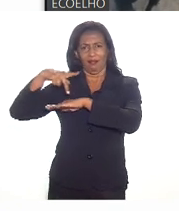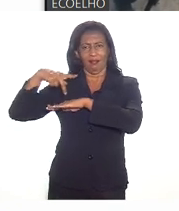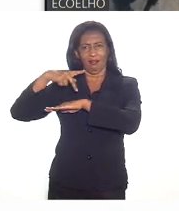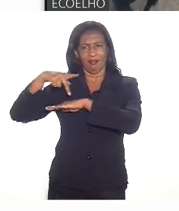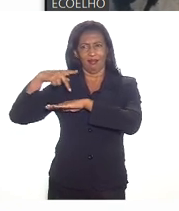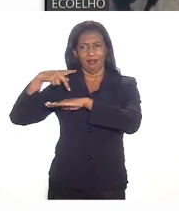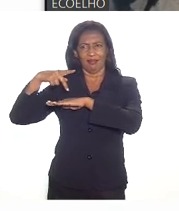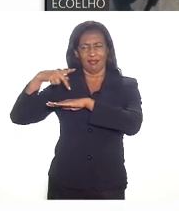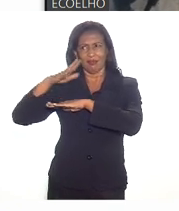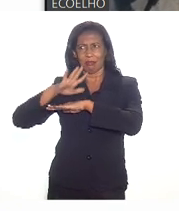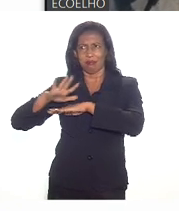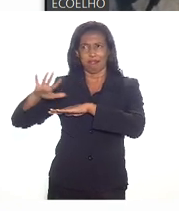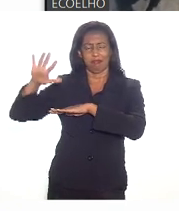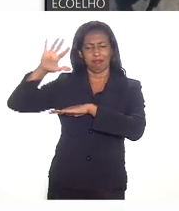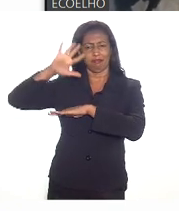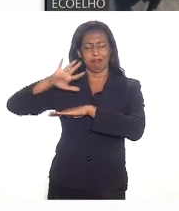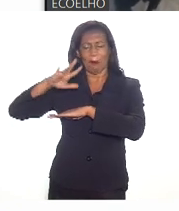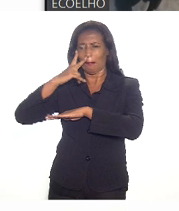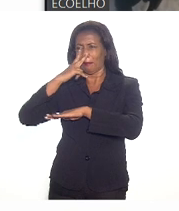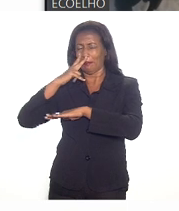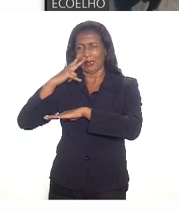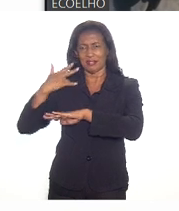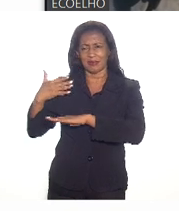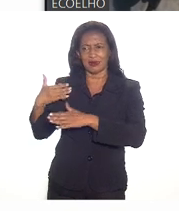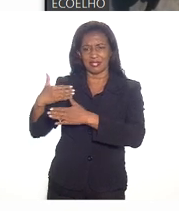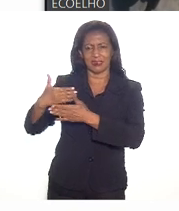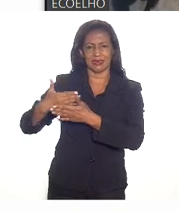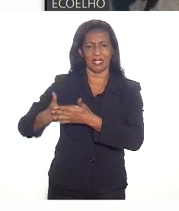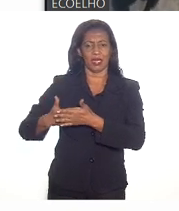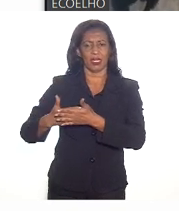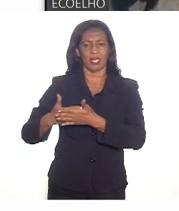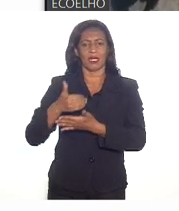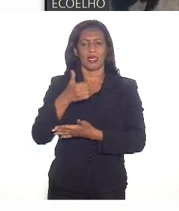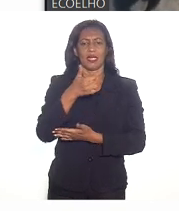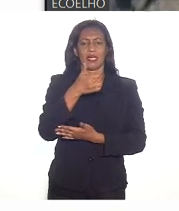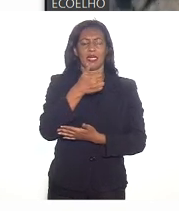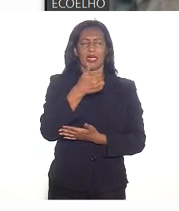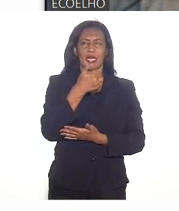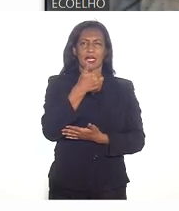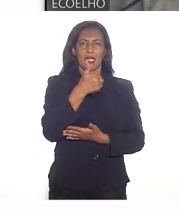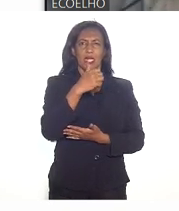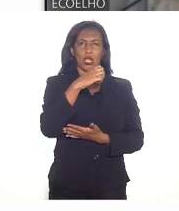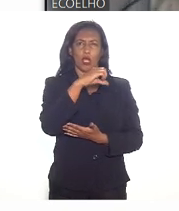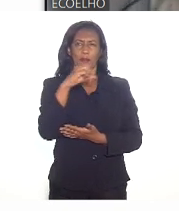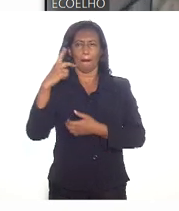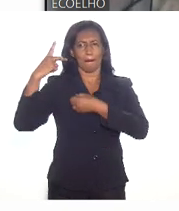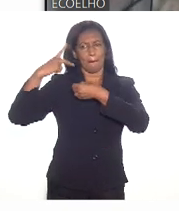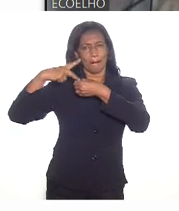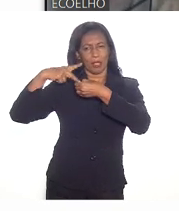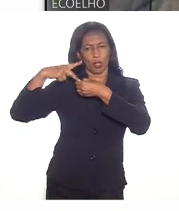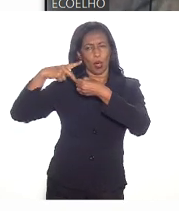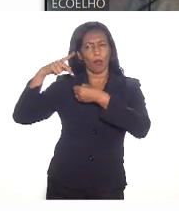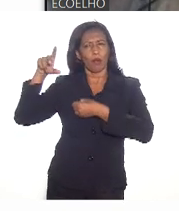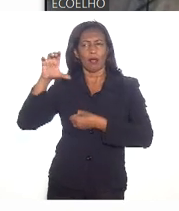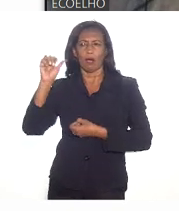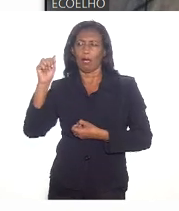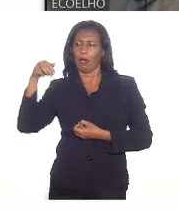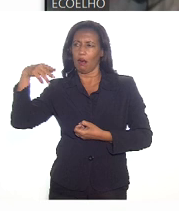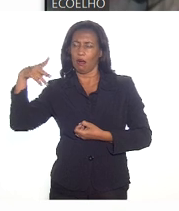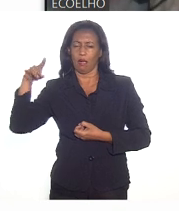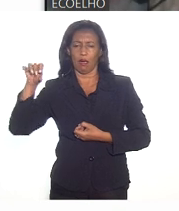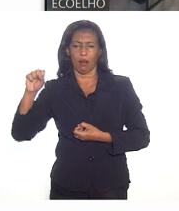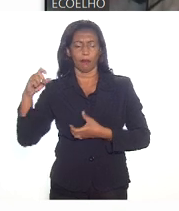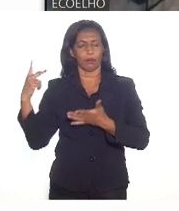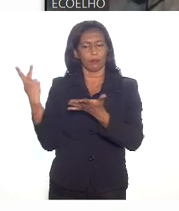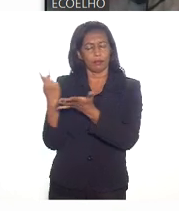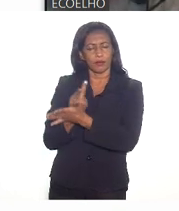se aproxima. Quer dizer, quando teve ali, nos anos 90, né, o início da extração de petróleo na Bacia de Campos, né,